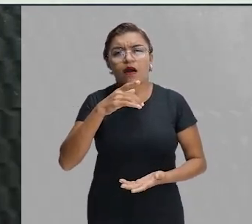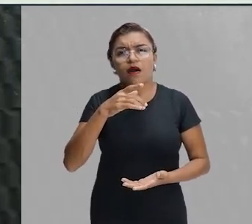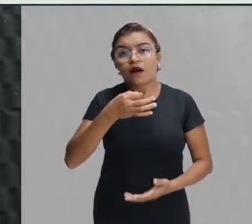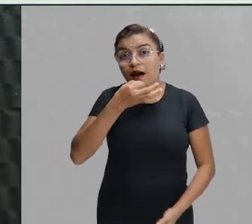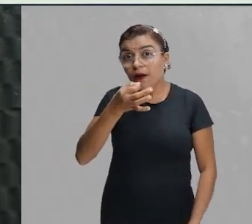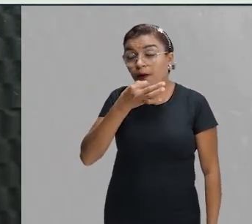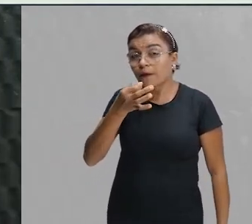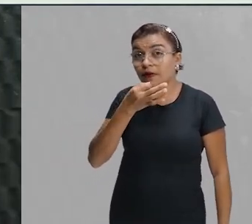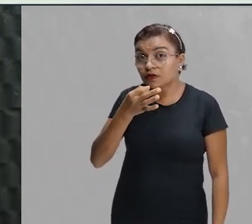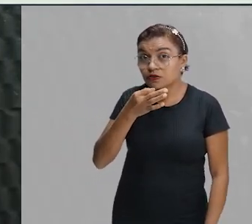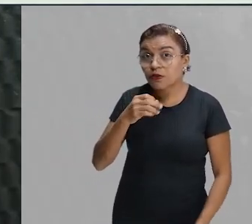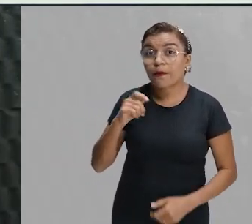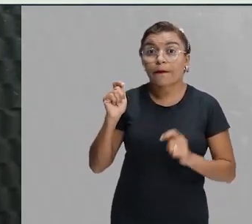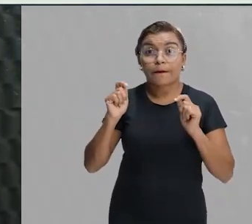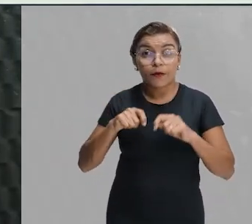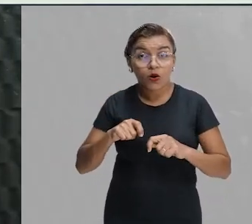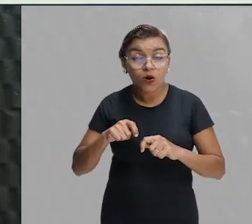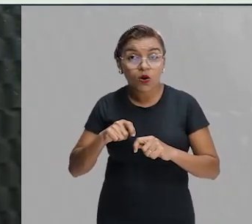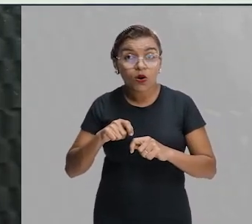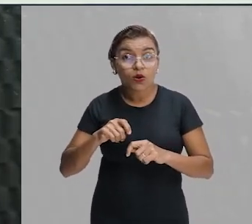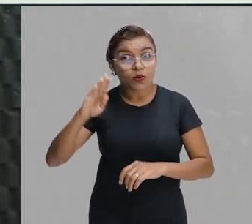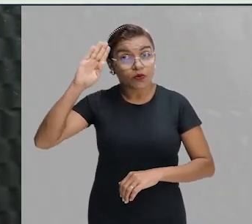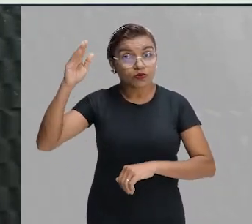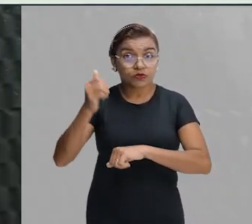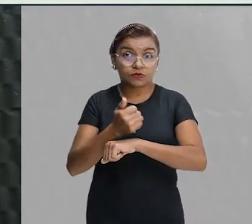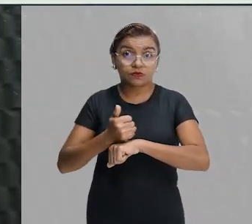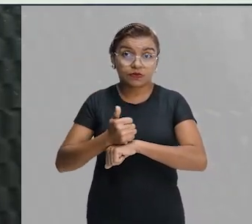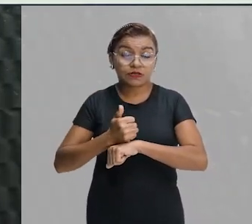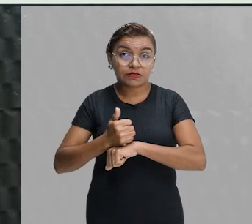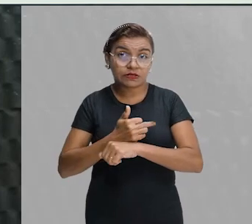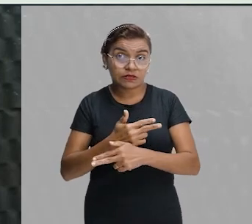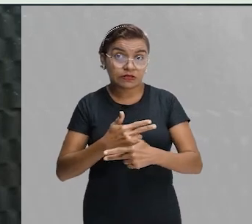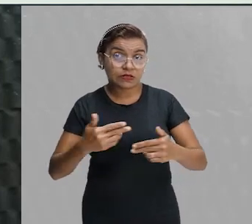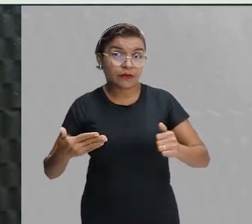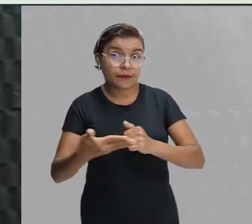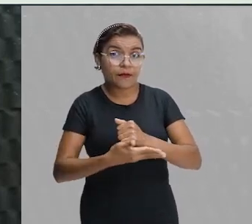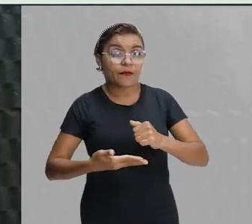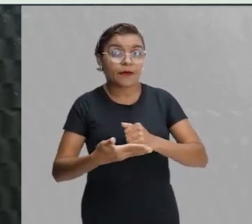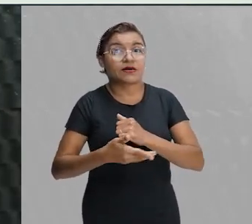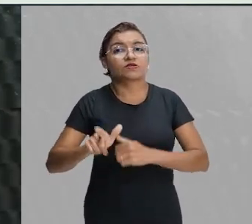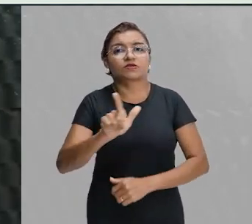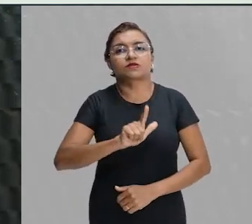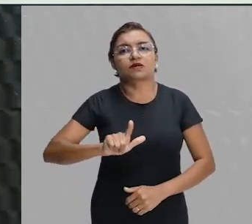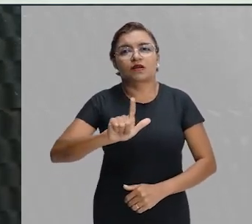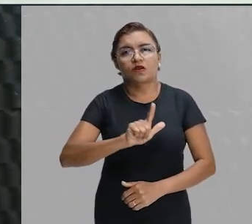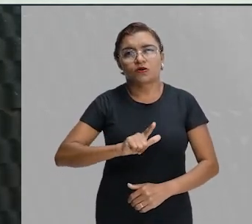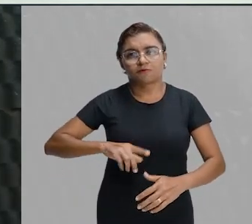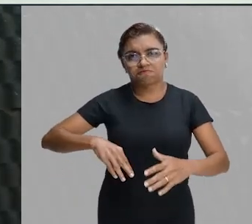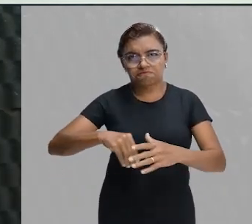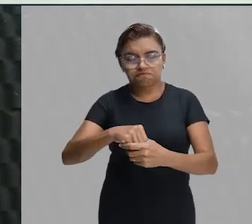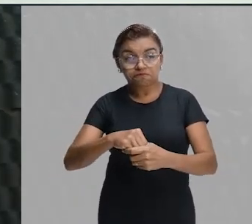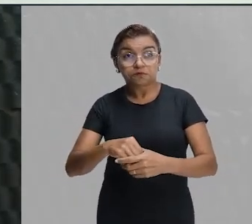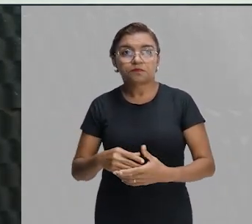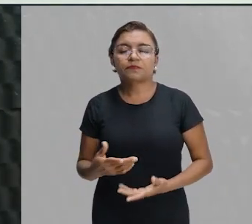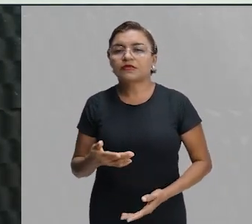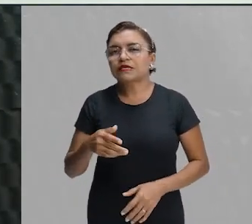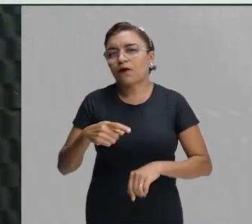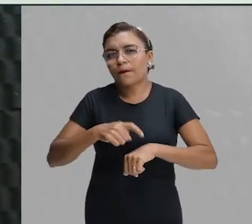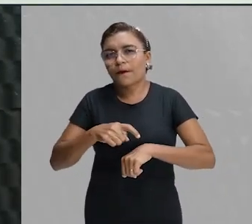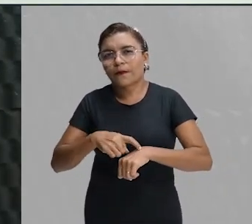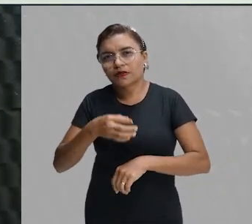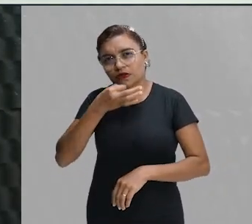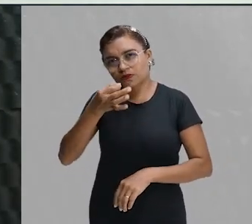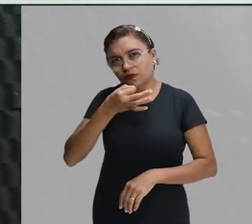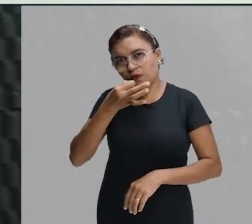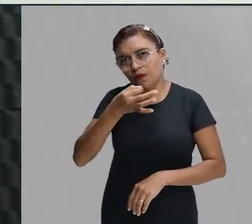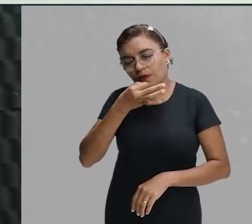princípios básicos da lógica que está ali desde Aristóteles, da lógica clássica. Por exemplo, quando nós vamos argumentar o modelo